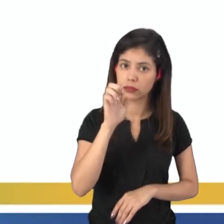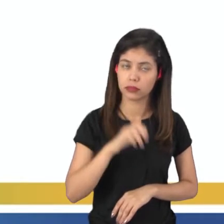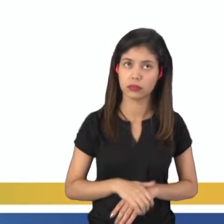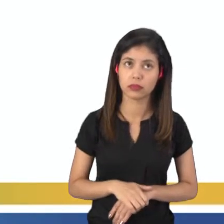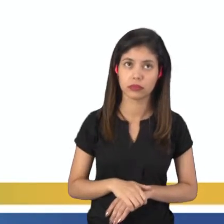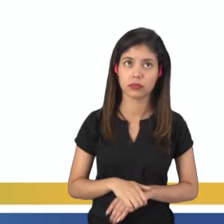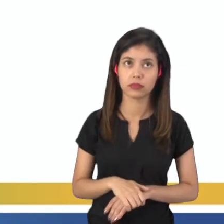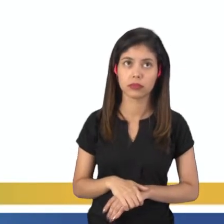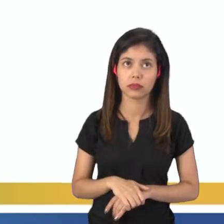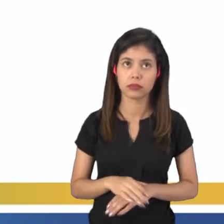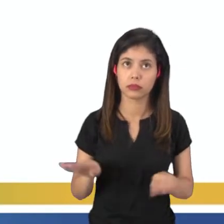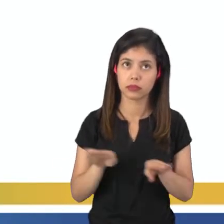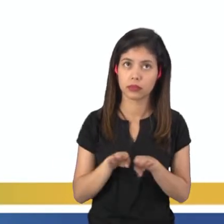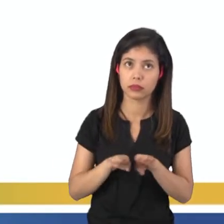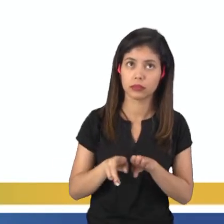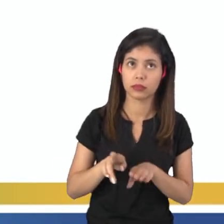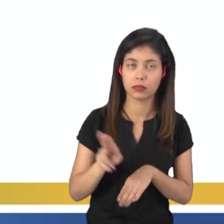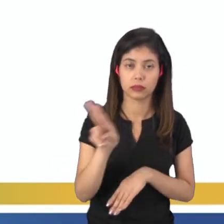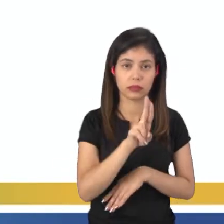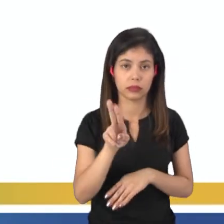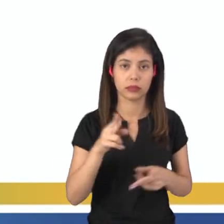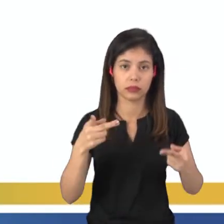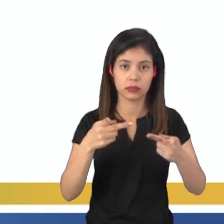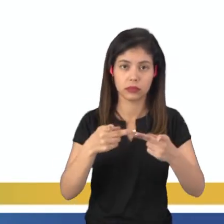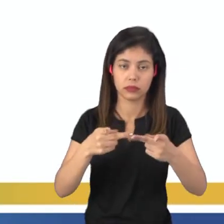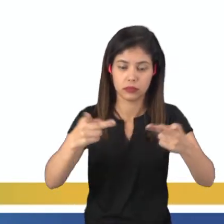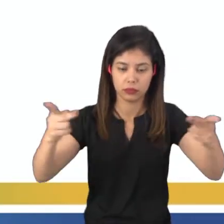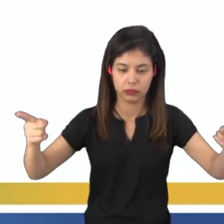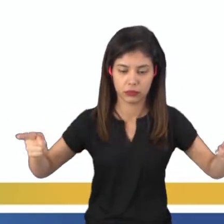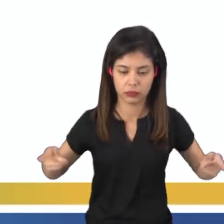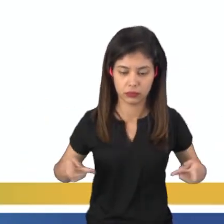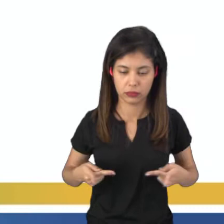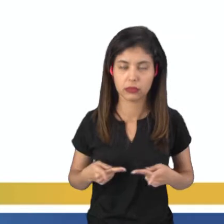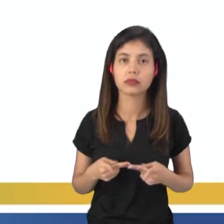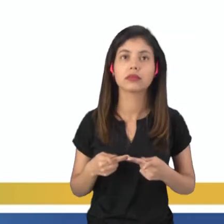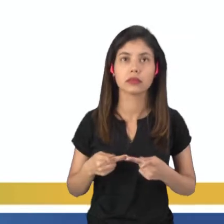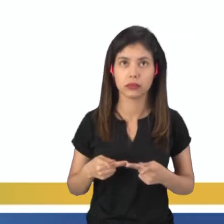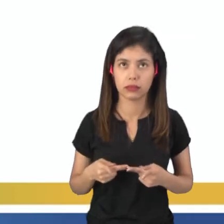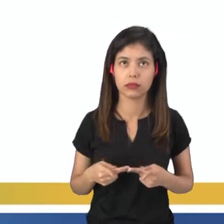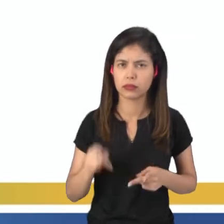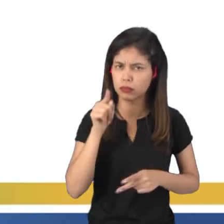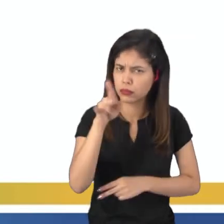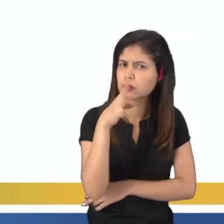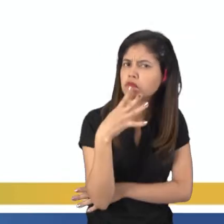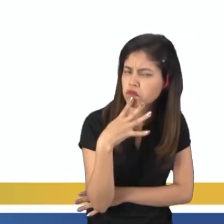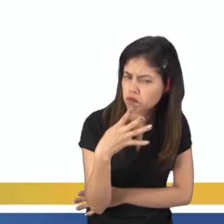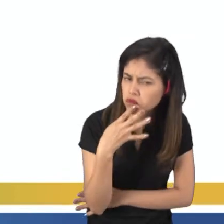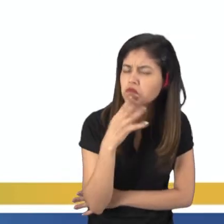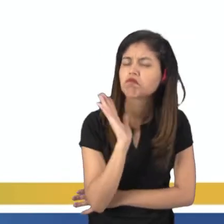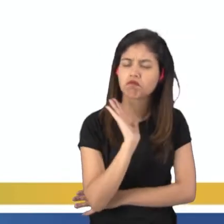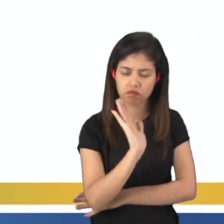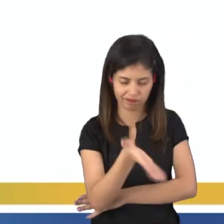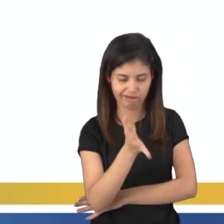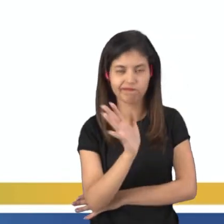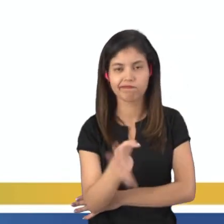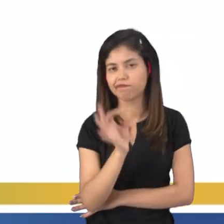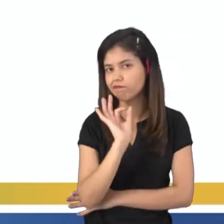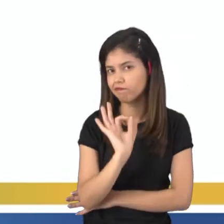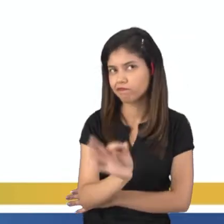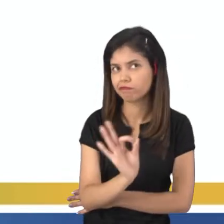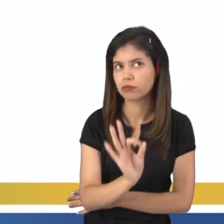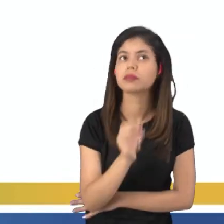né? Também chamamos esse tipo de gráfico de pizza. Você já deve ter ouvido falar dele com